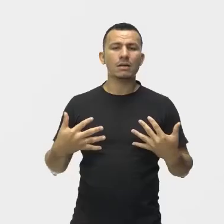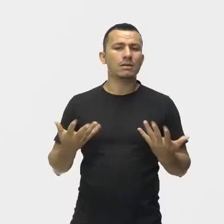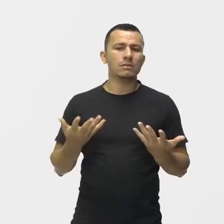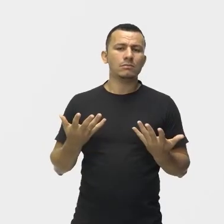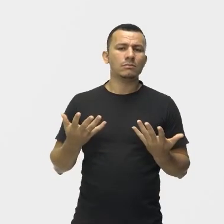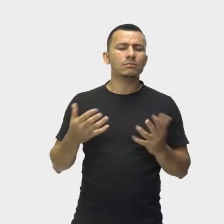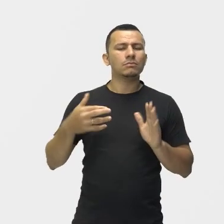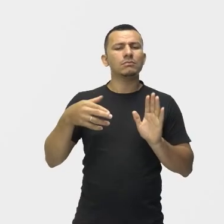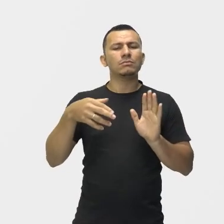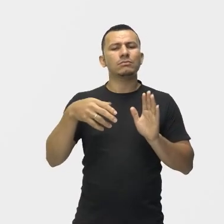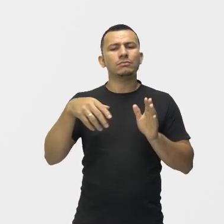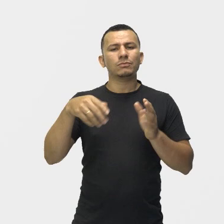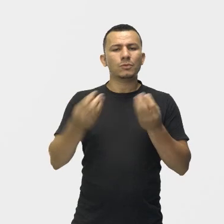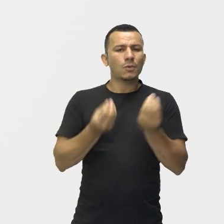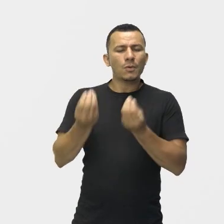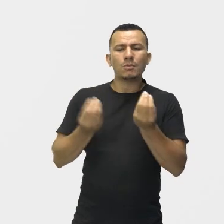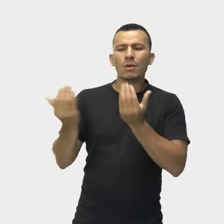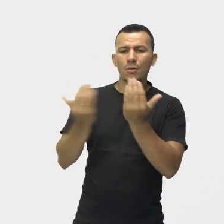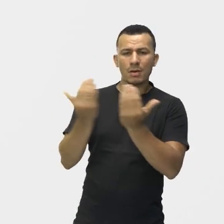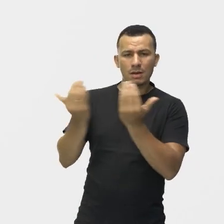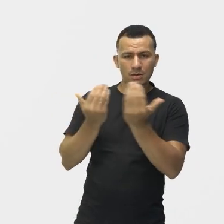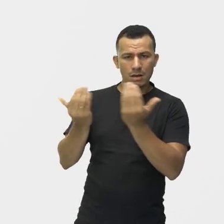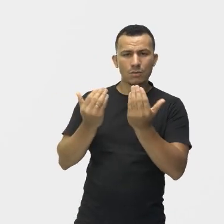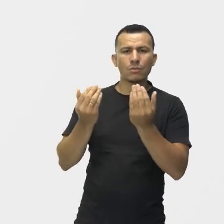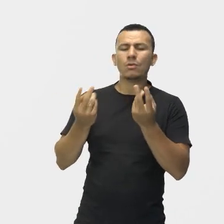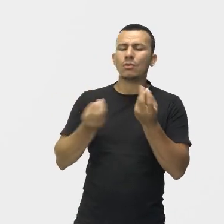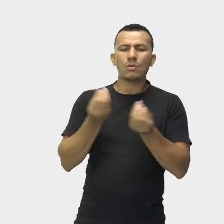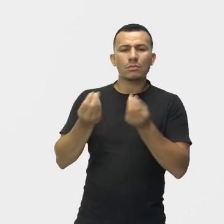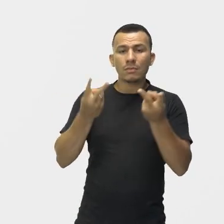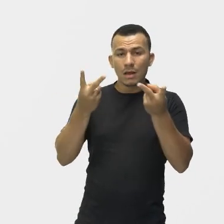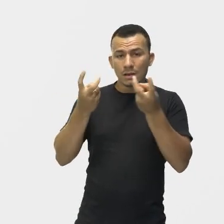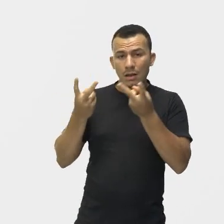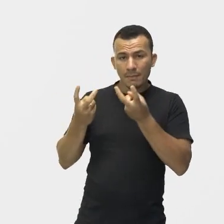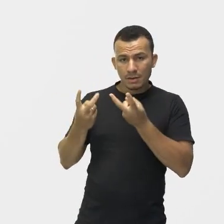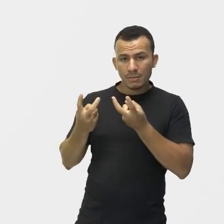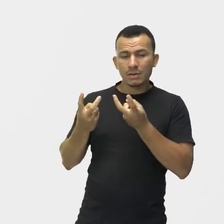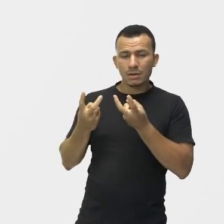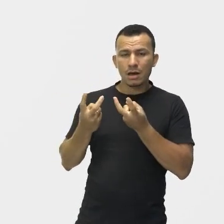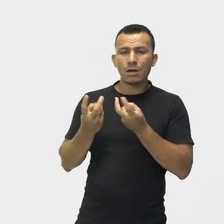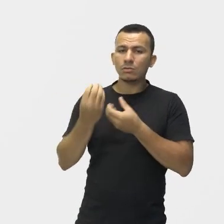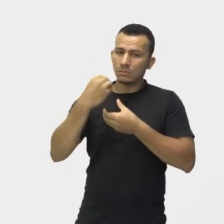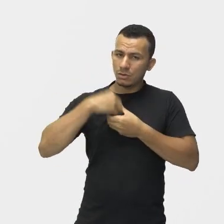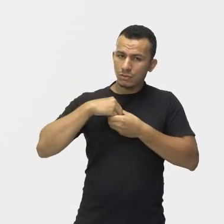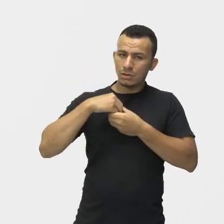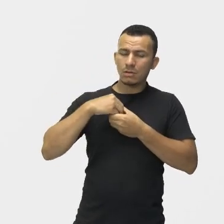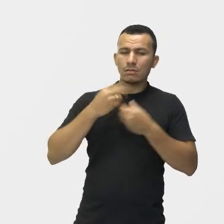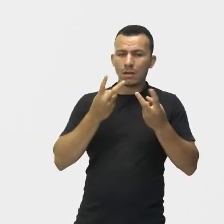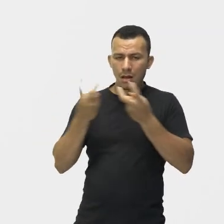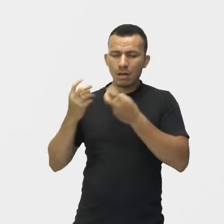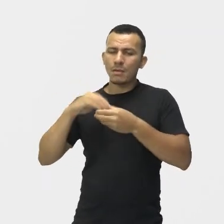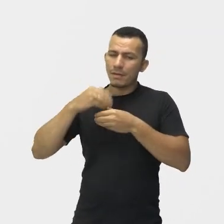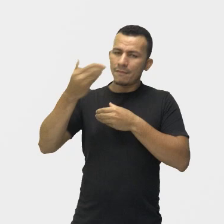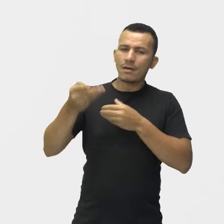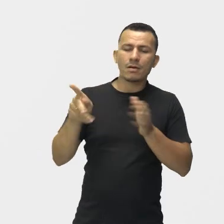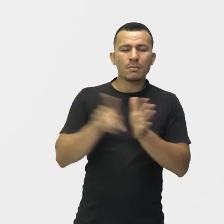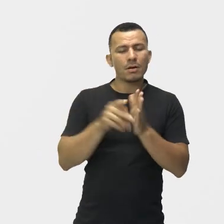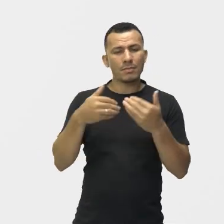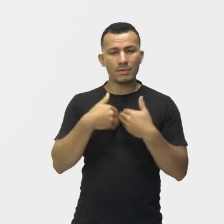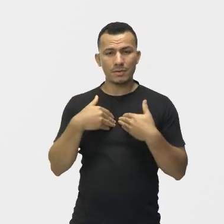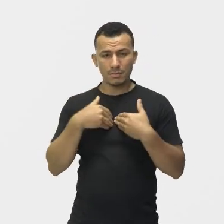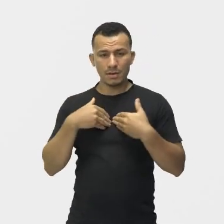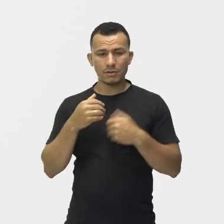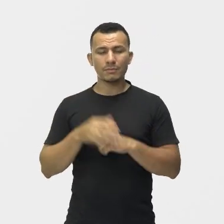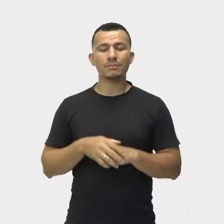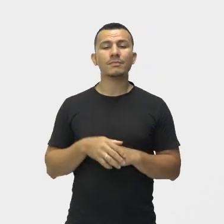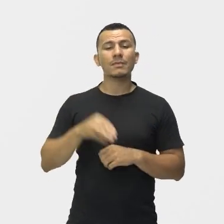fazer lá uma relação entre os receptores, como a gente pôde observar, né? Falando ali dos órgãos dos sentidos dos animais. A nossa aluna Maria